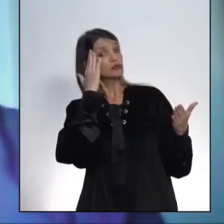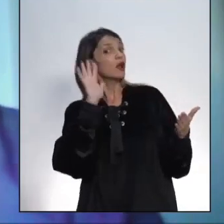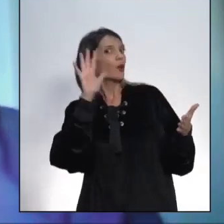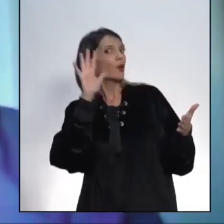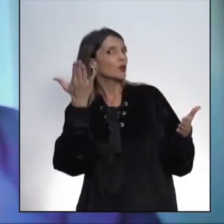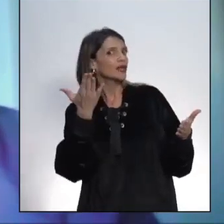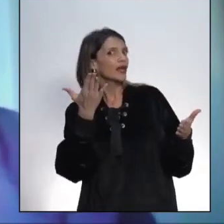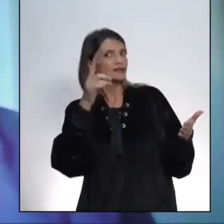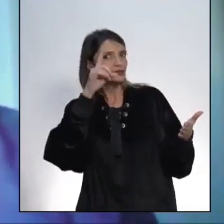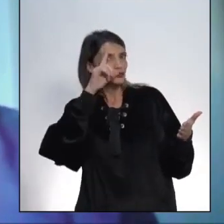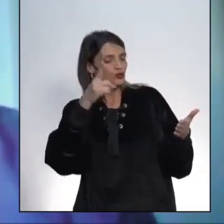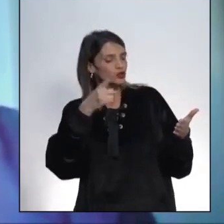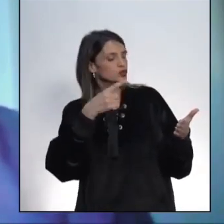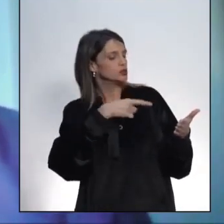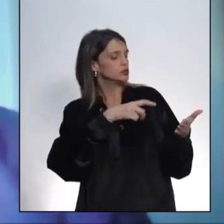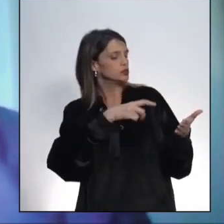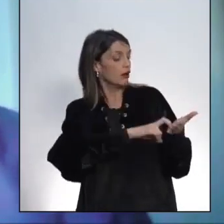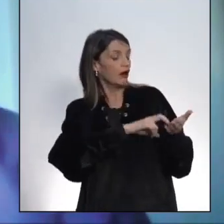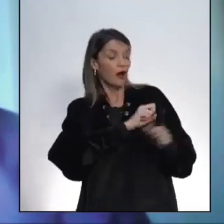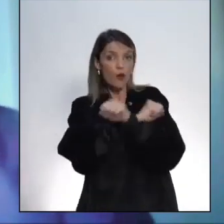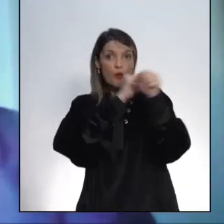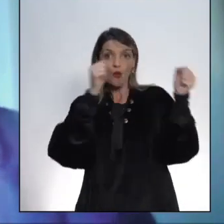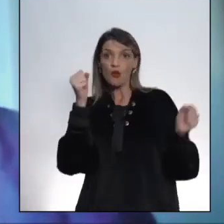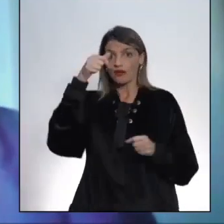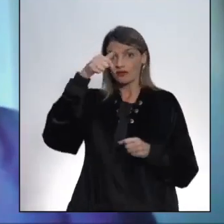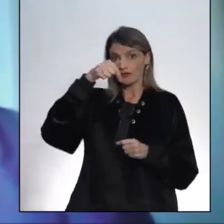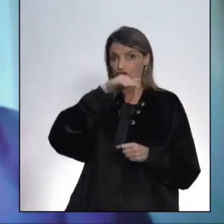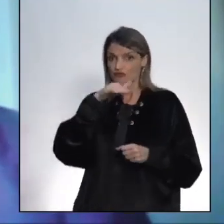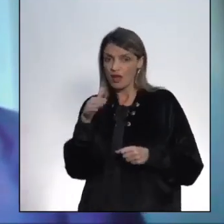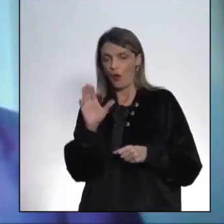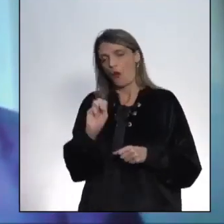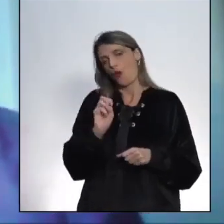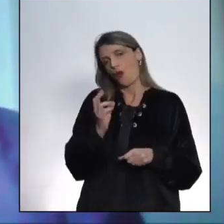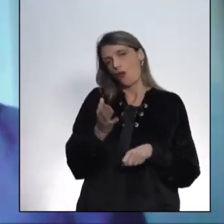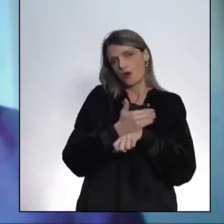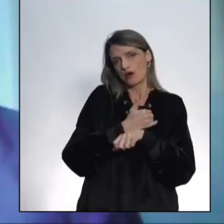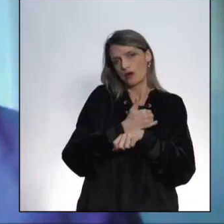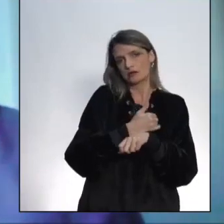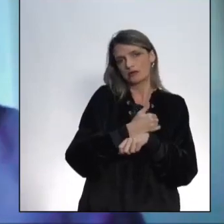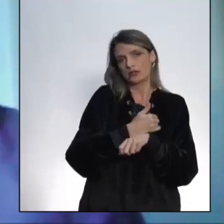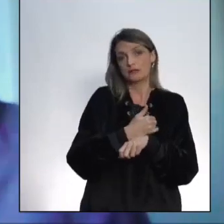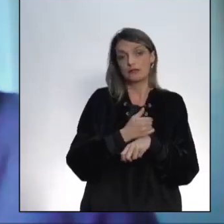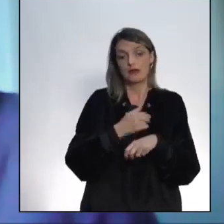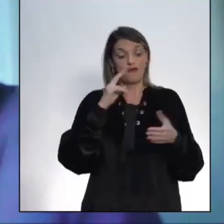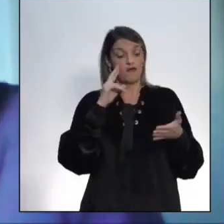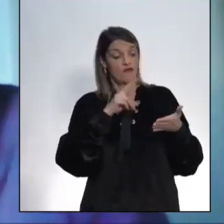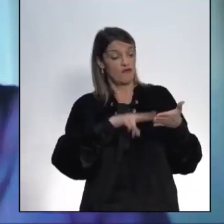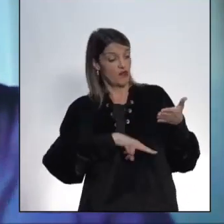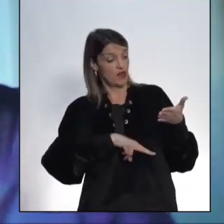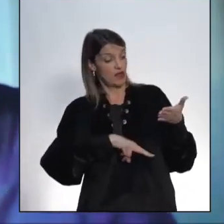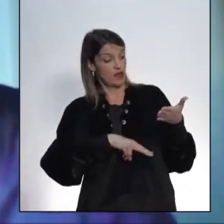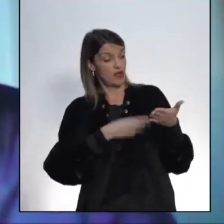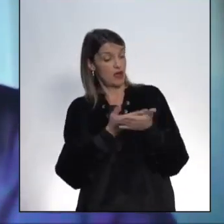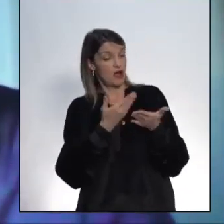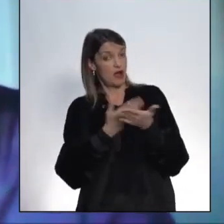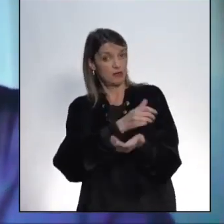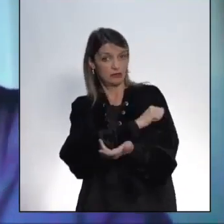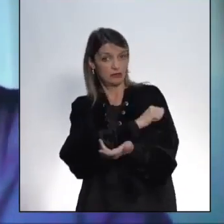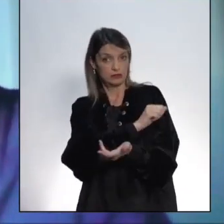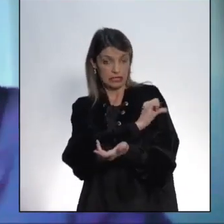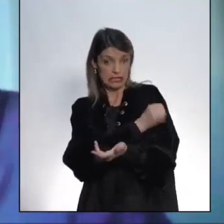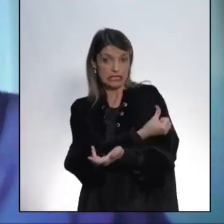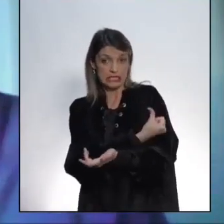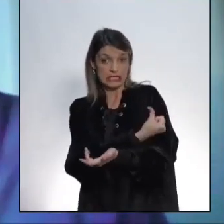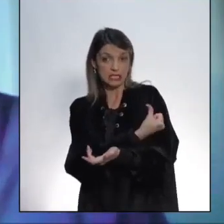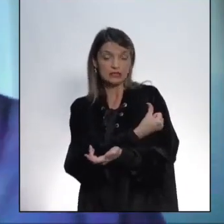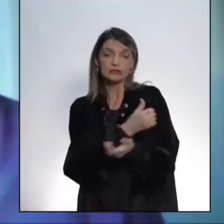sei que eu preciso levantar às 7h30 da manhã, ou antes, logicamente, para ver as aulas do sexto ano, junto com os meus alunos. Então,